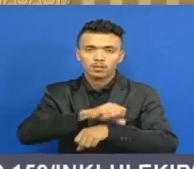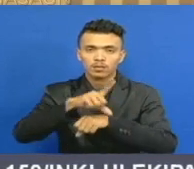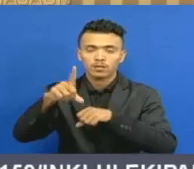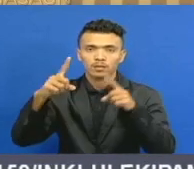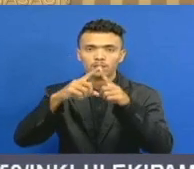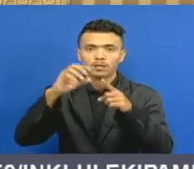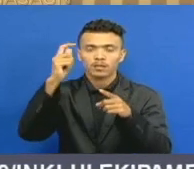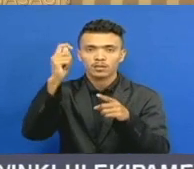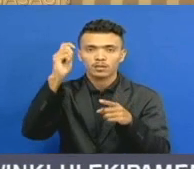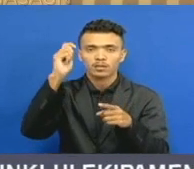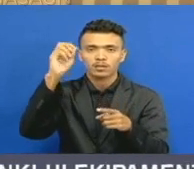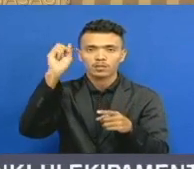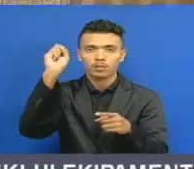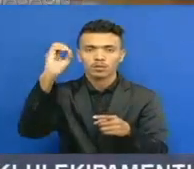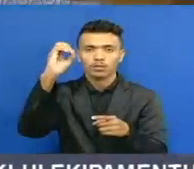órgão soberano.